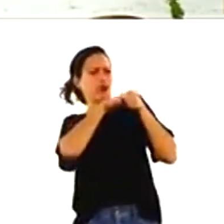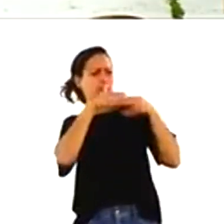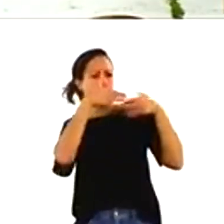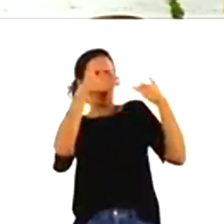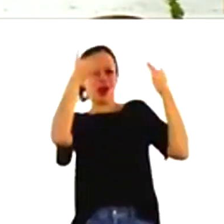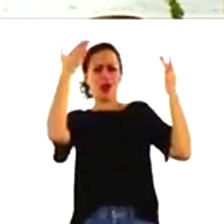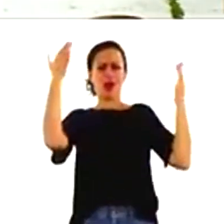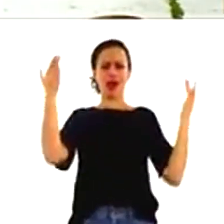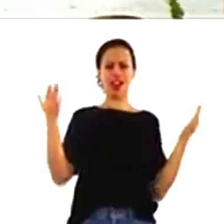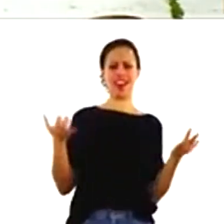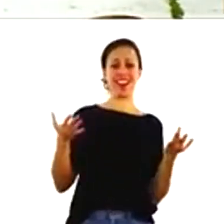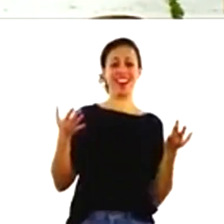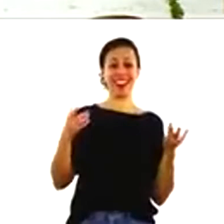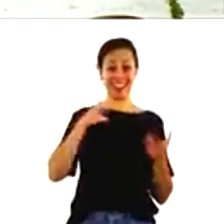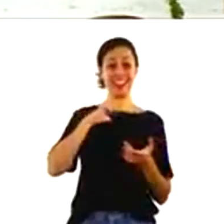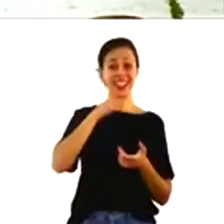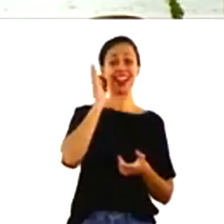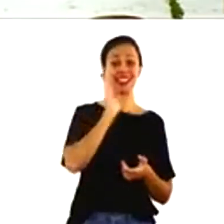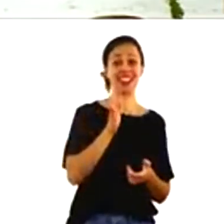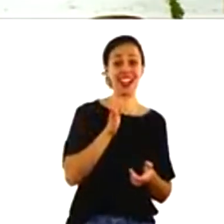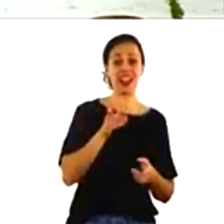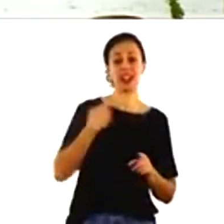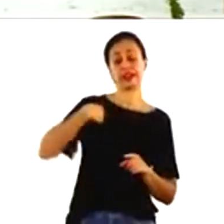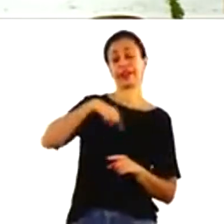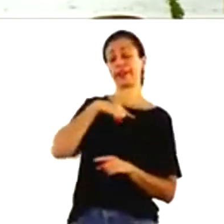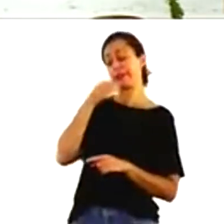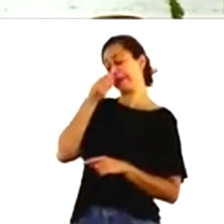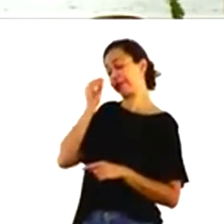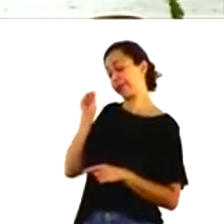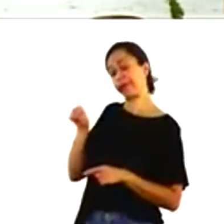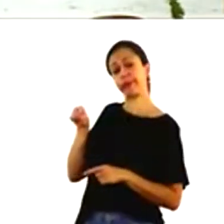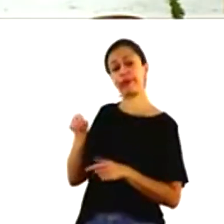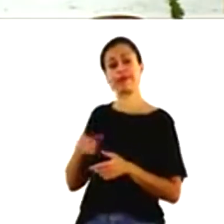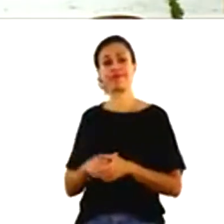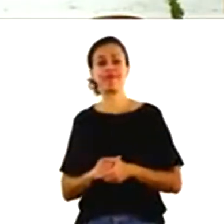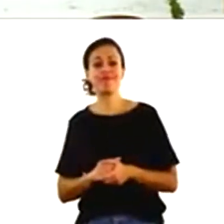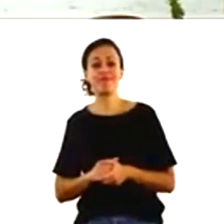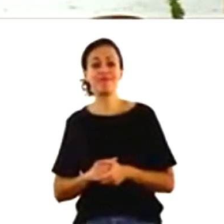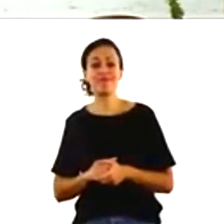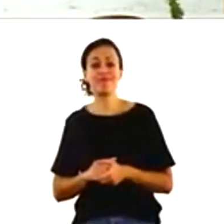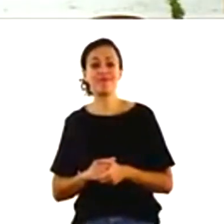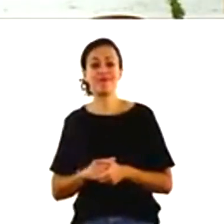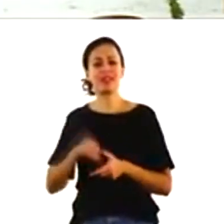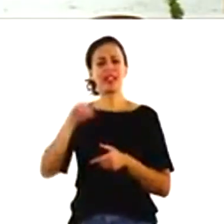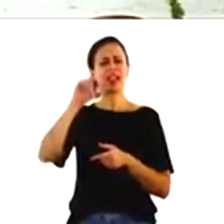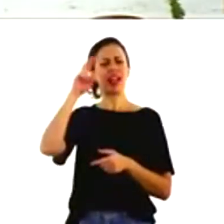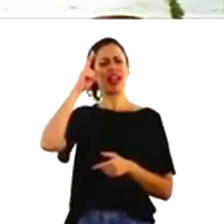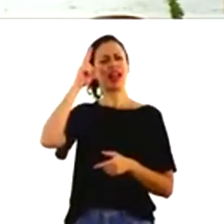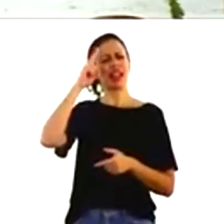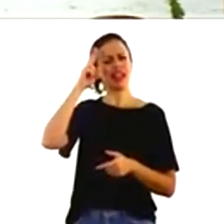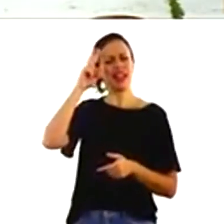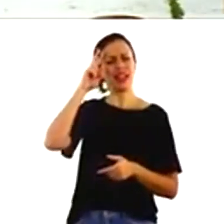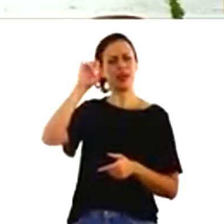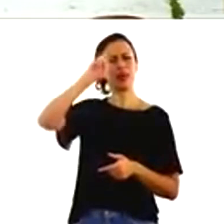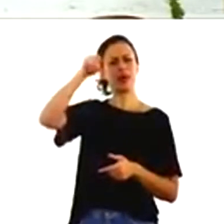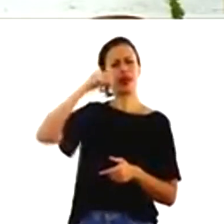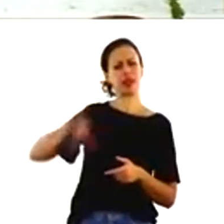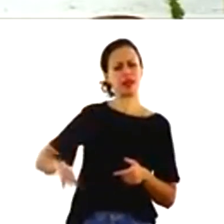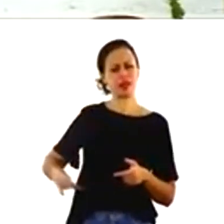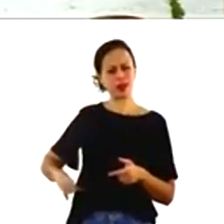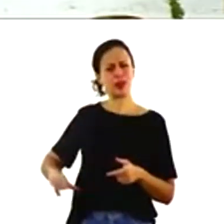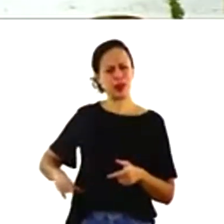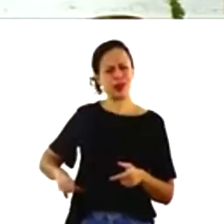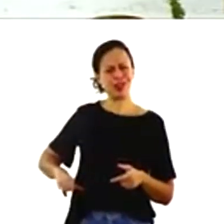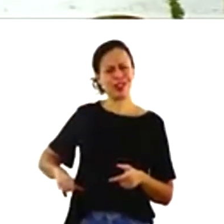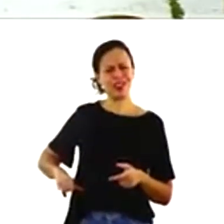dar. Quando Deus deu uma doença a Jó, a sua esposa